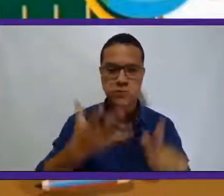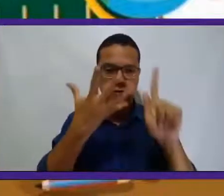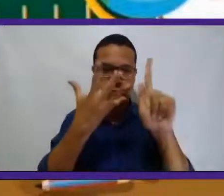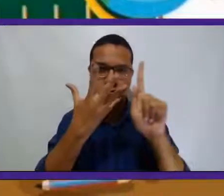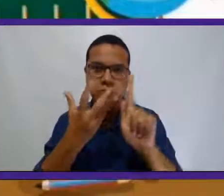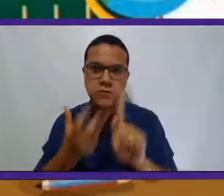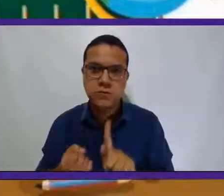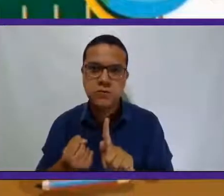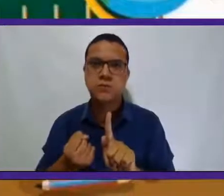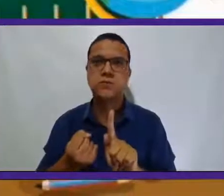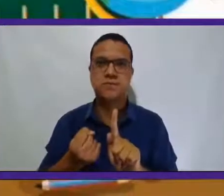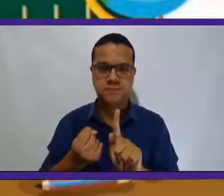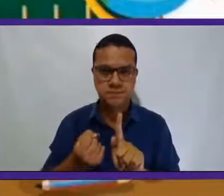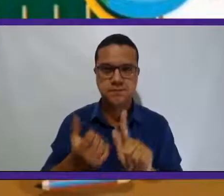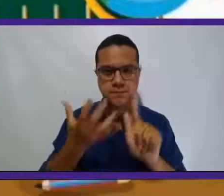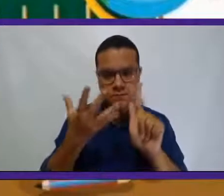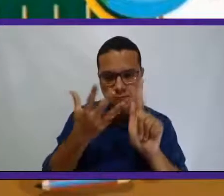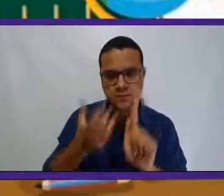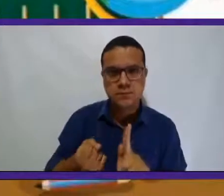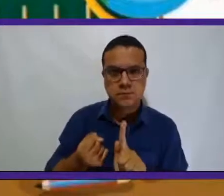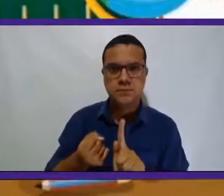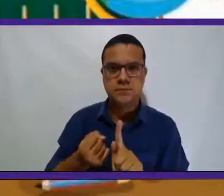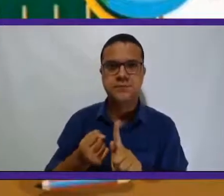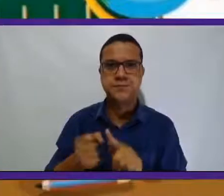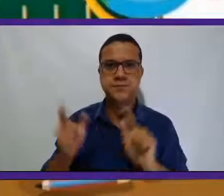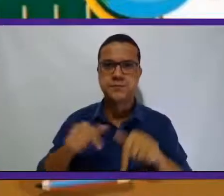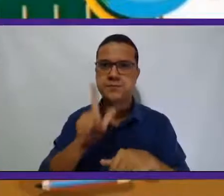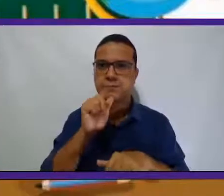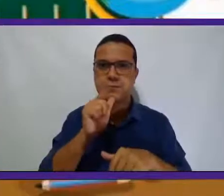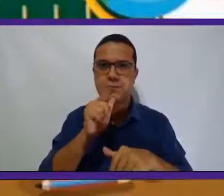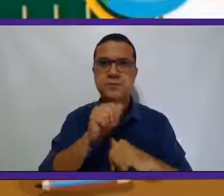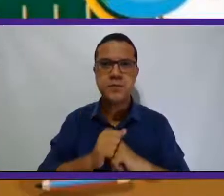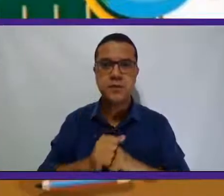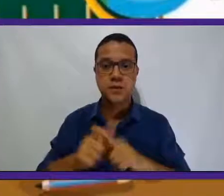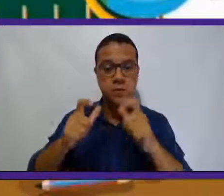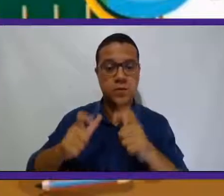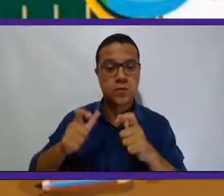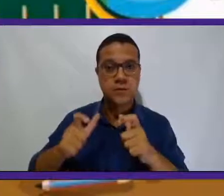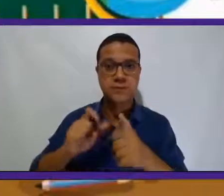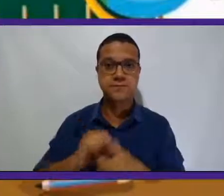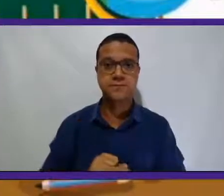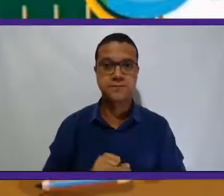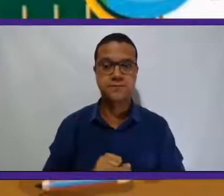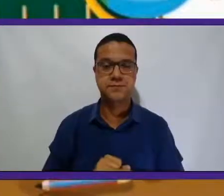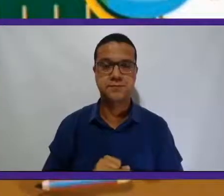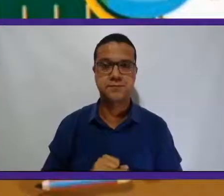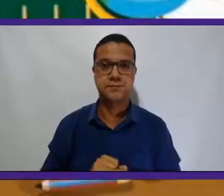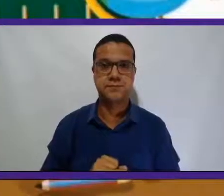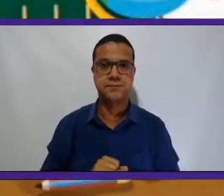gravidade Do sol e da lua Estão puxando Essa água Para aquele lugar